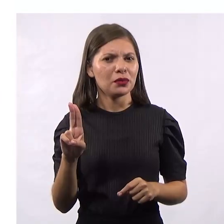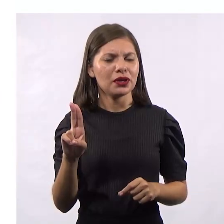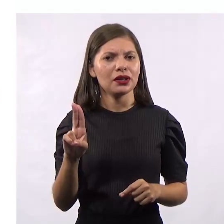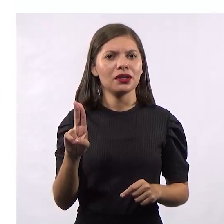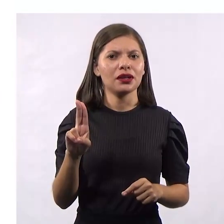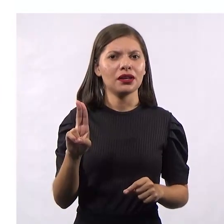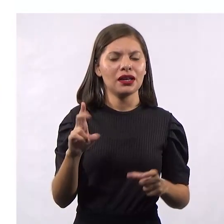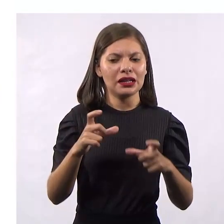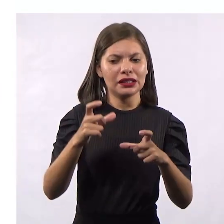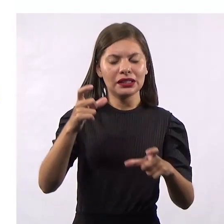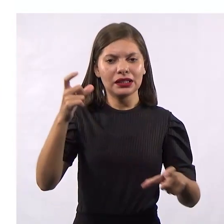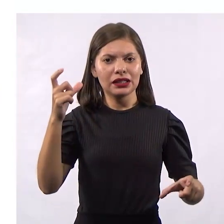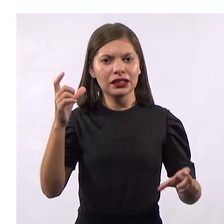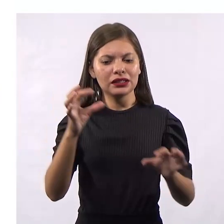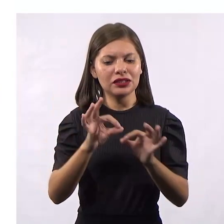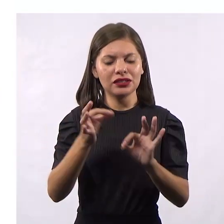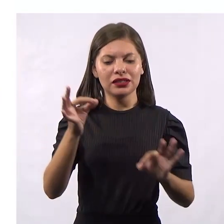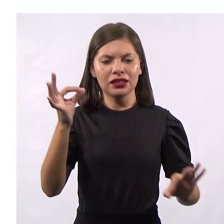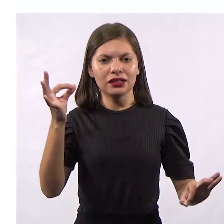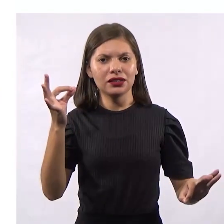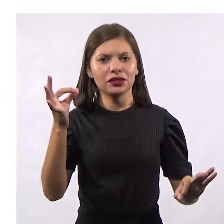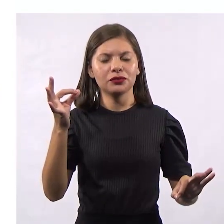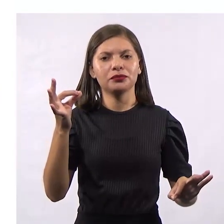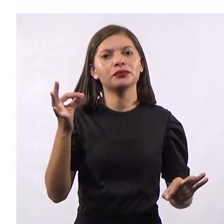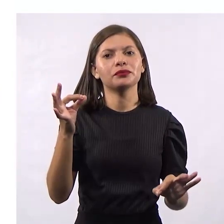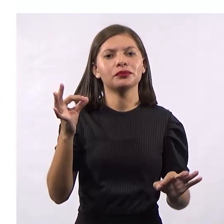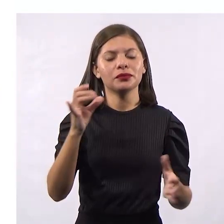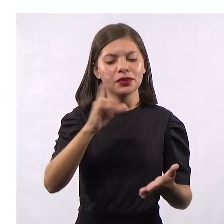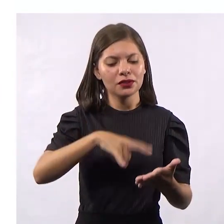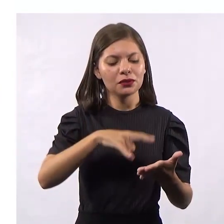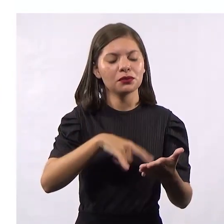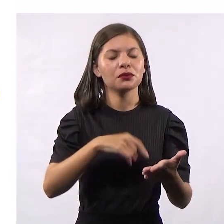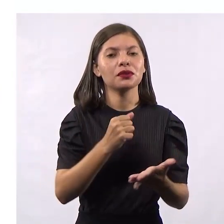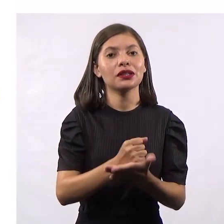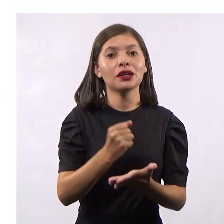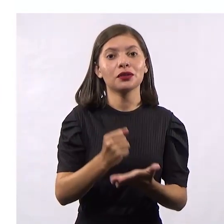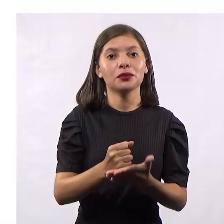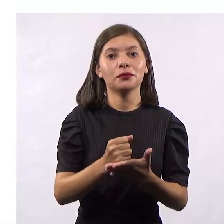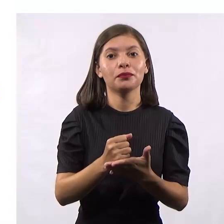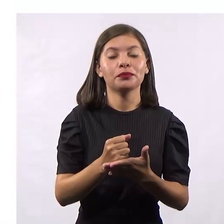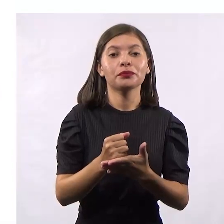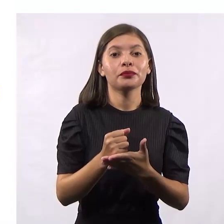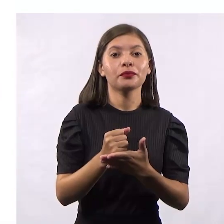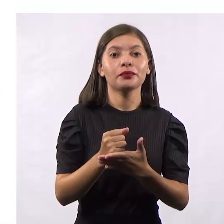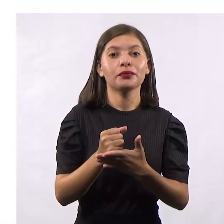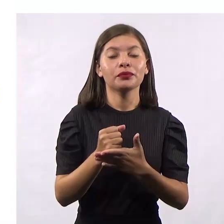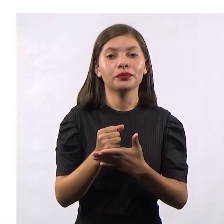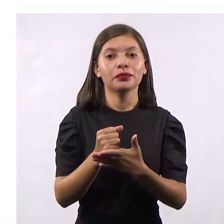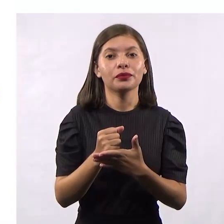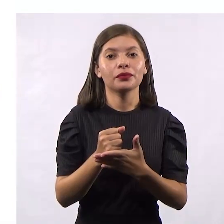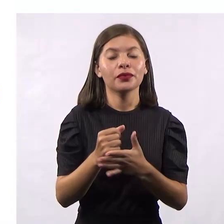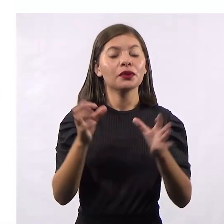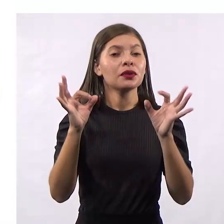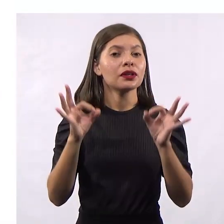dessa situação como contrato de adesão, beleza? Então, qual que é o requisito